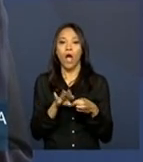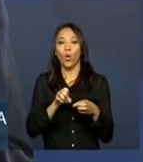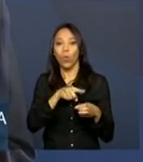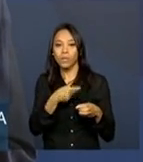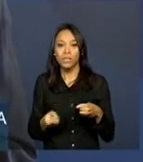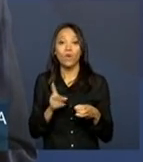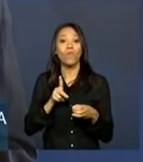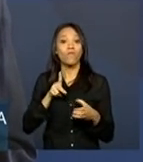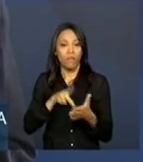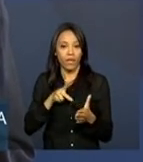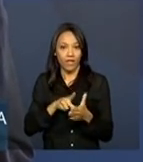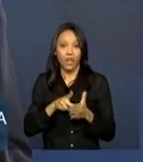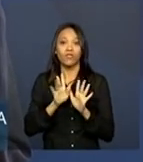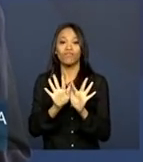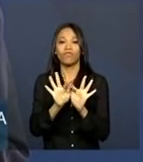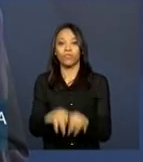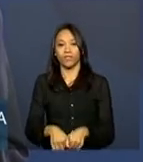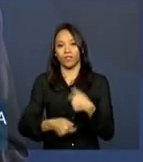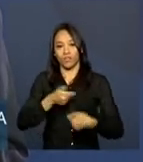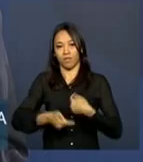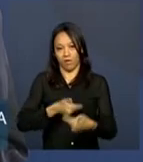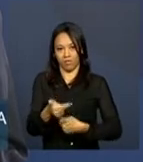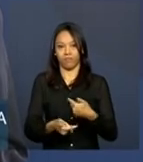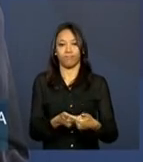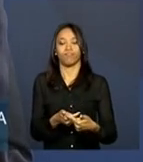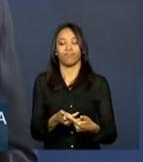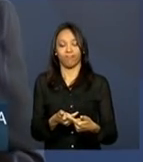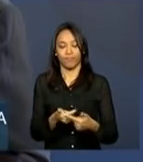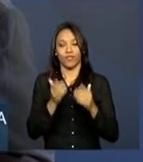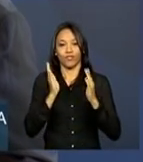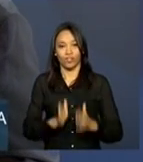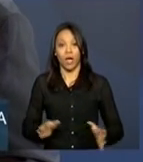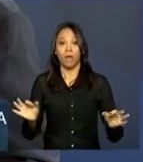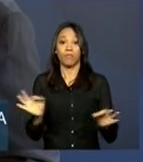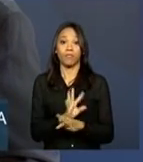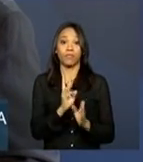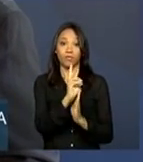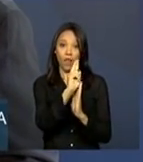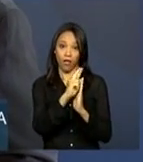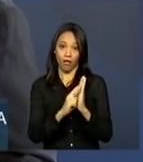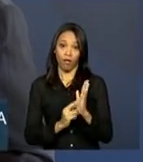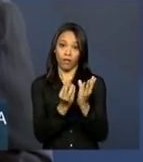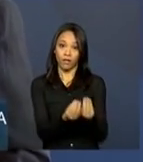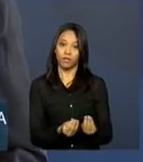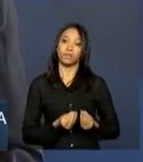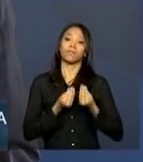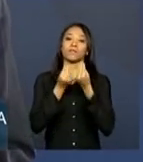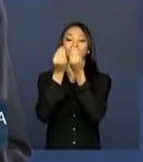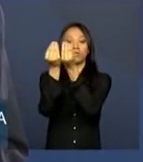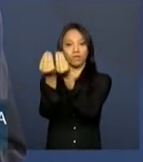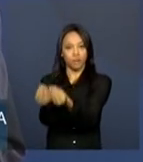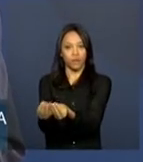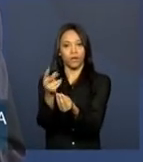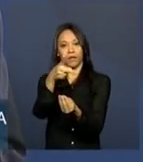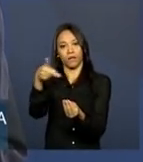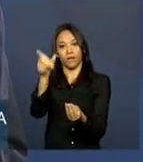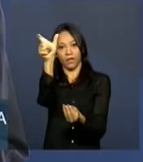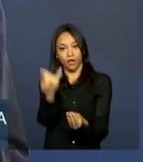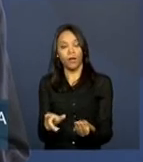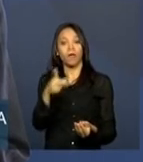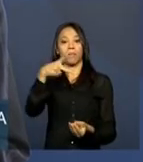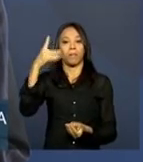ao final de suas atividades entrega neste momento a vossa excelência senhora